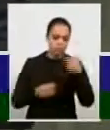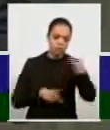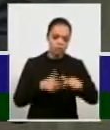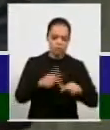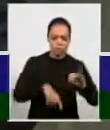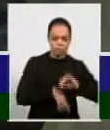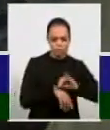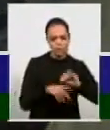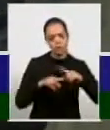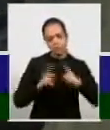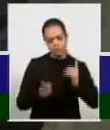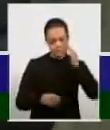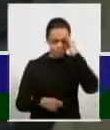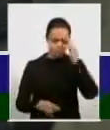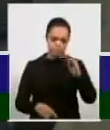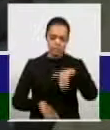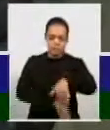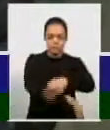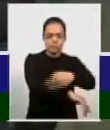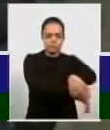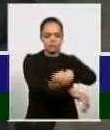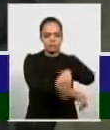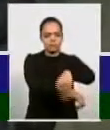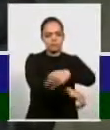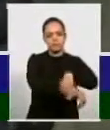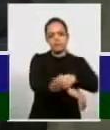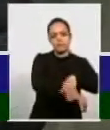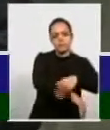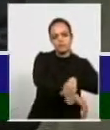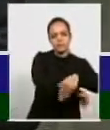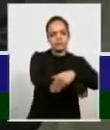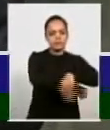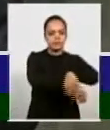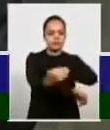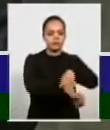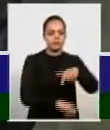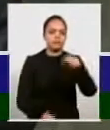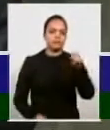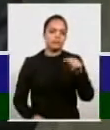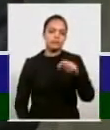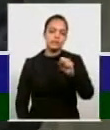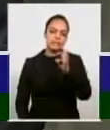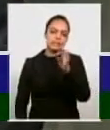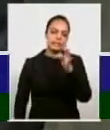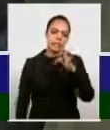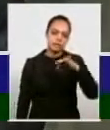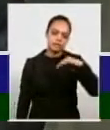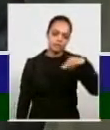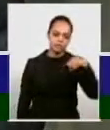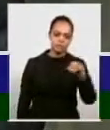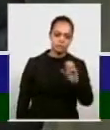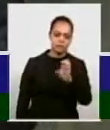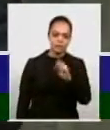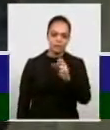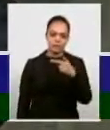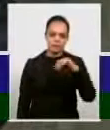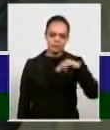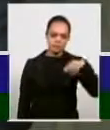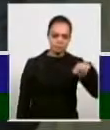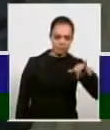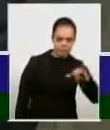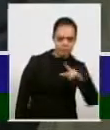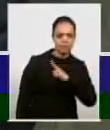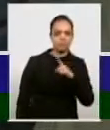pontos, mas principalmente na rua Sétimo Spine, onde é realizada uma feira livre do